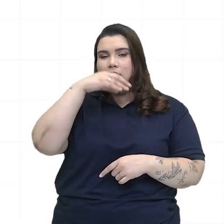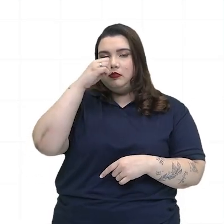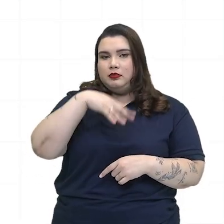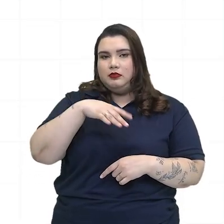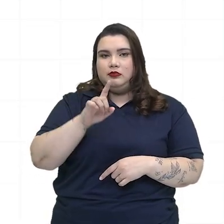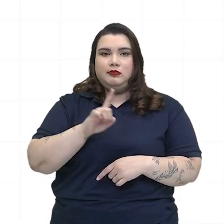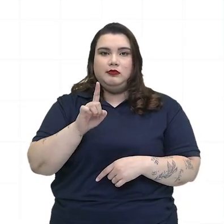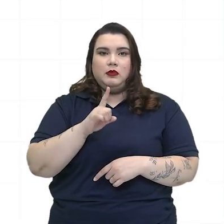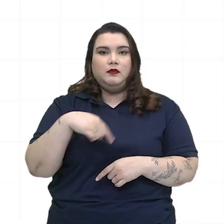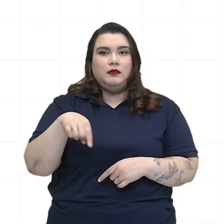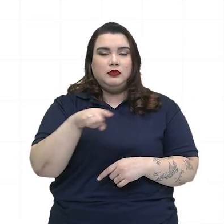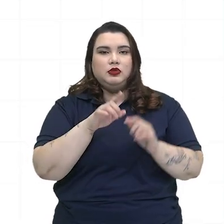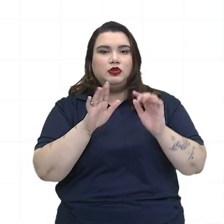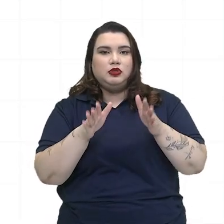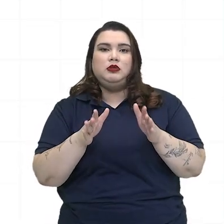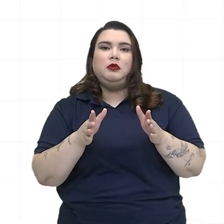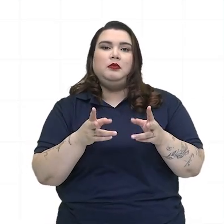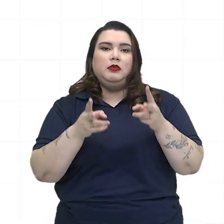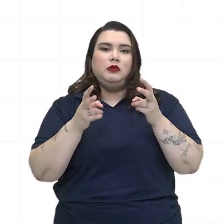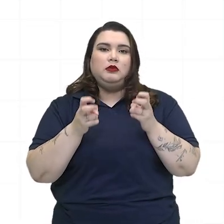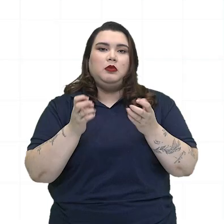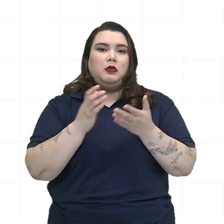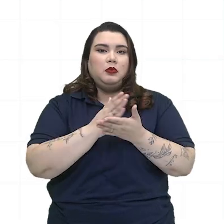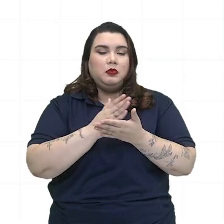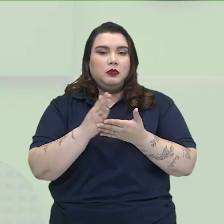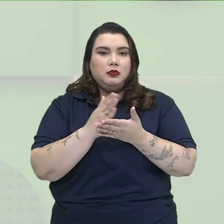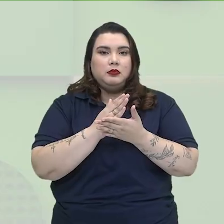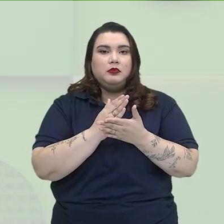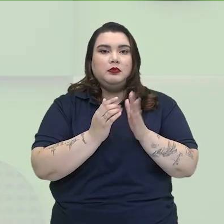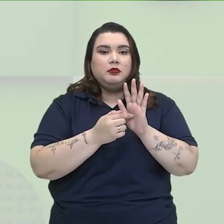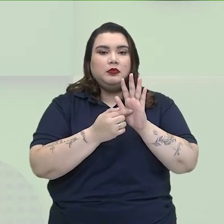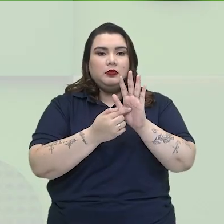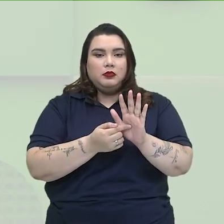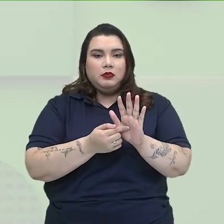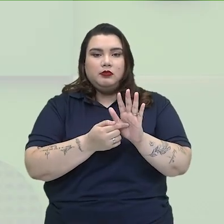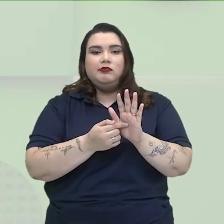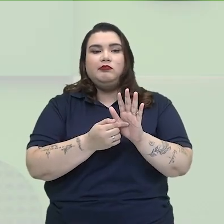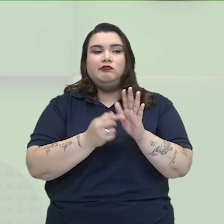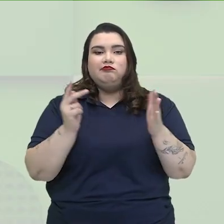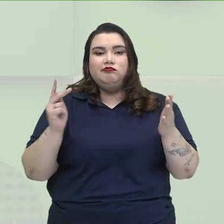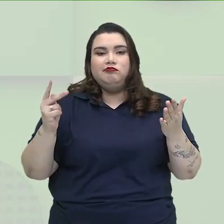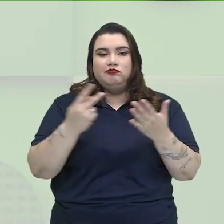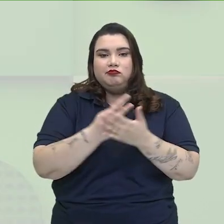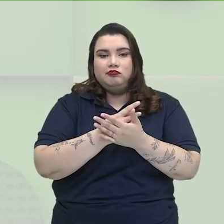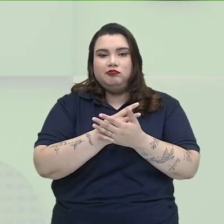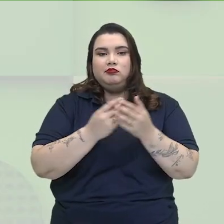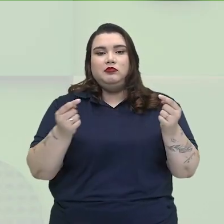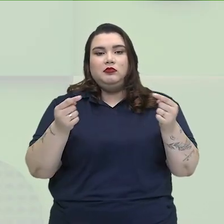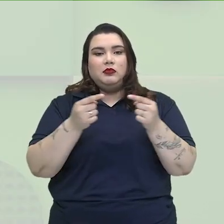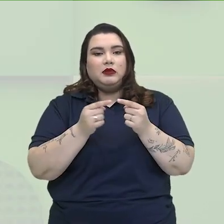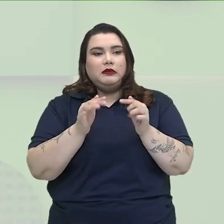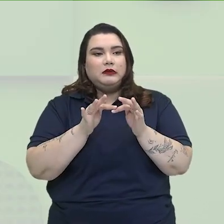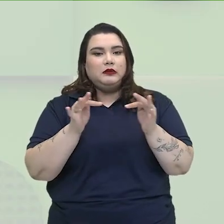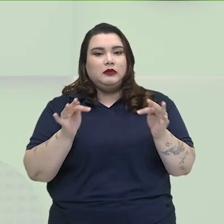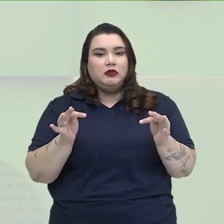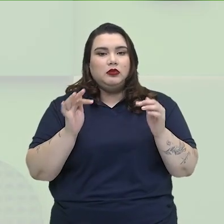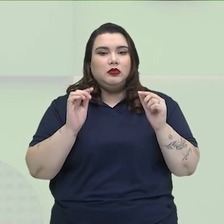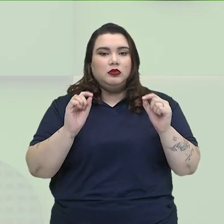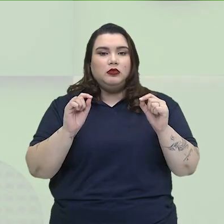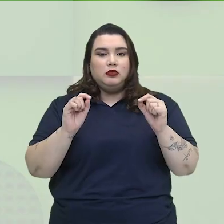Você já deve ter presenciado aí algumas vezes, né, acidentes relacionados a práticas tão simples como o ato